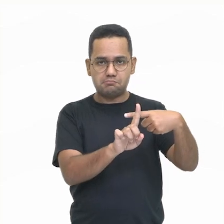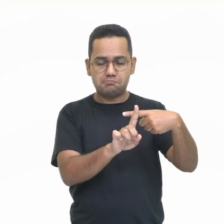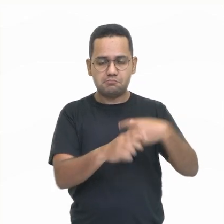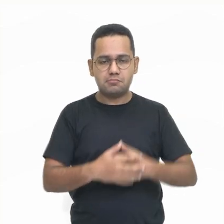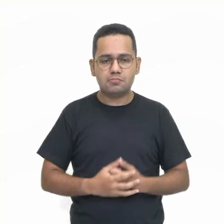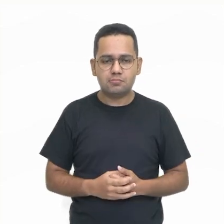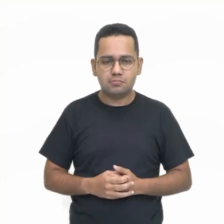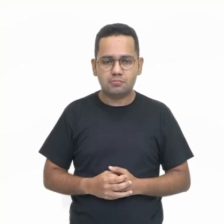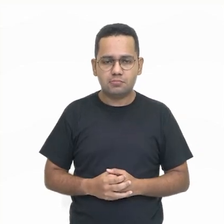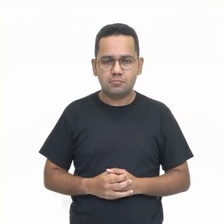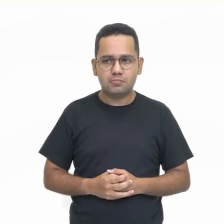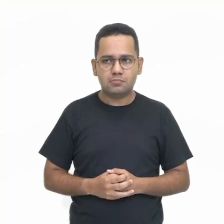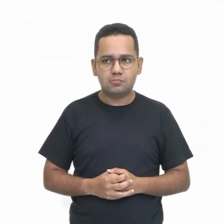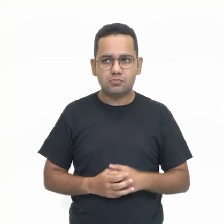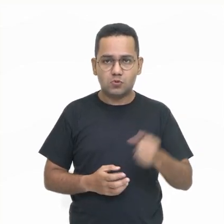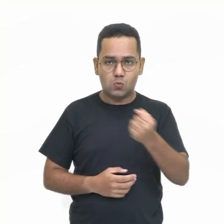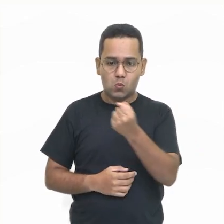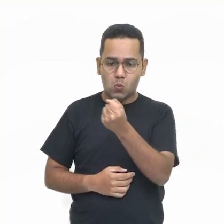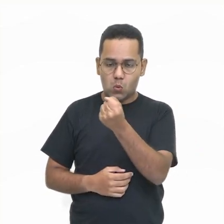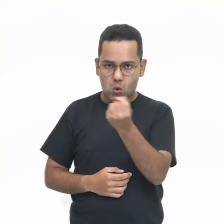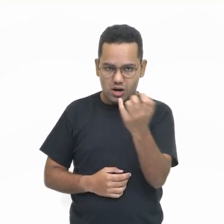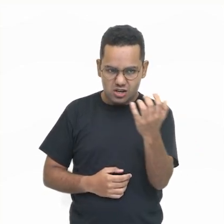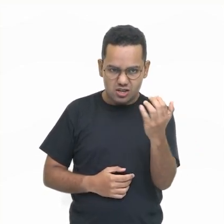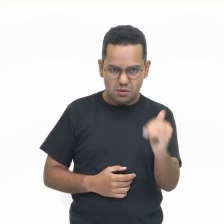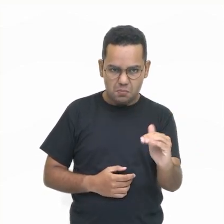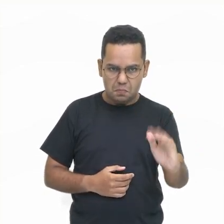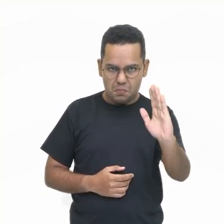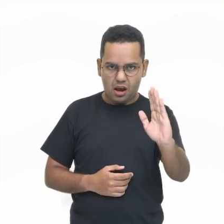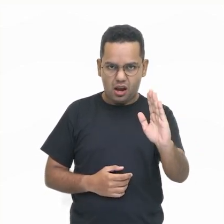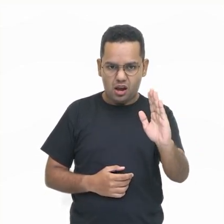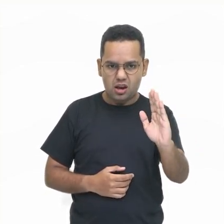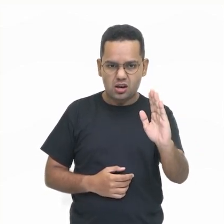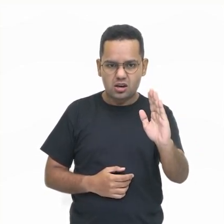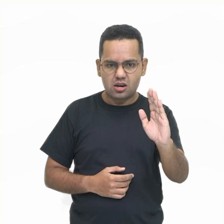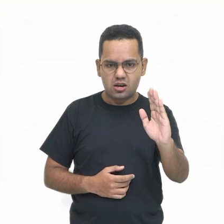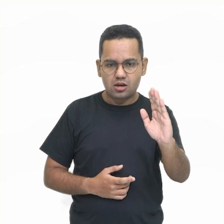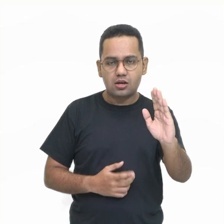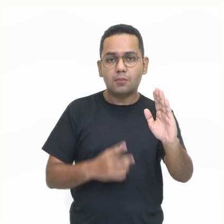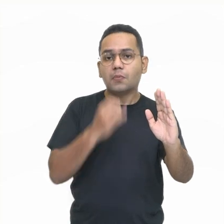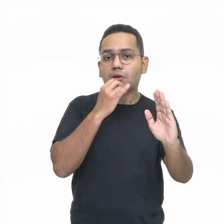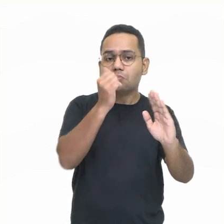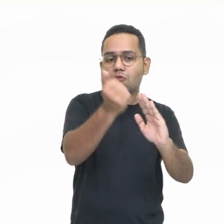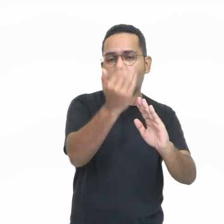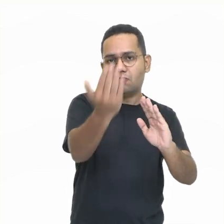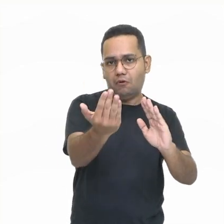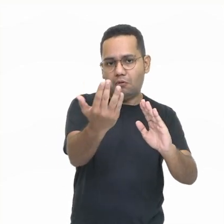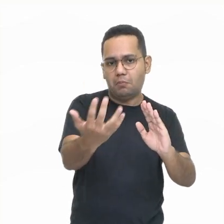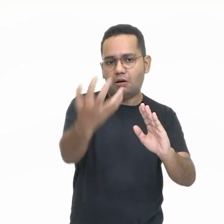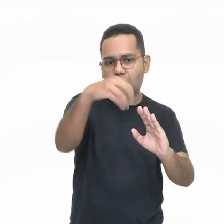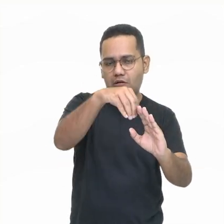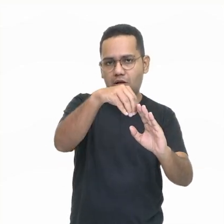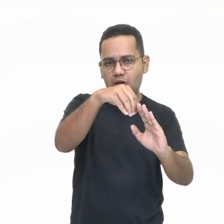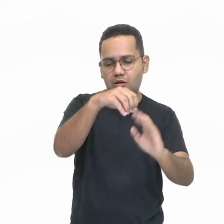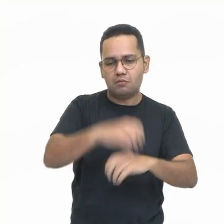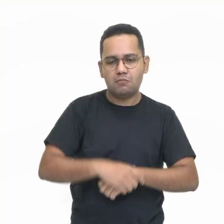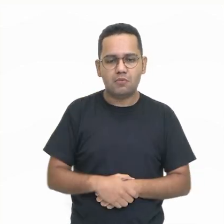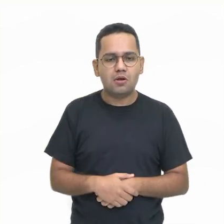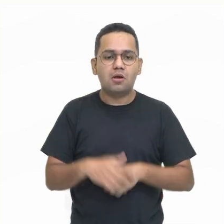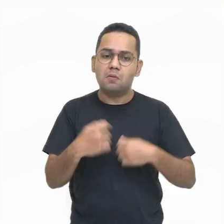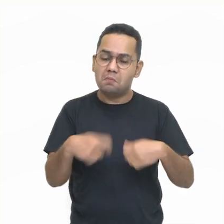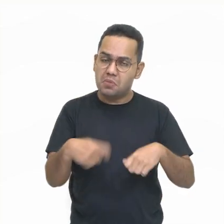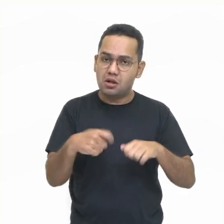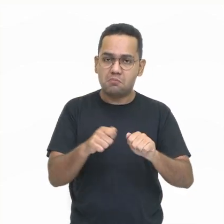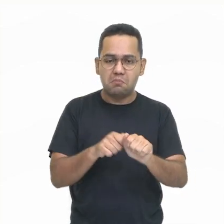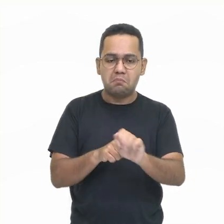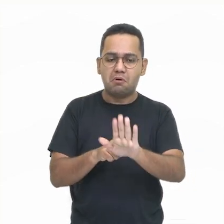se ele aparecer muito, se ele vier naturalmente de fora da célula para dentro, eu preciso colocar ele para